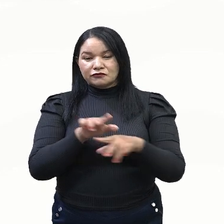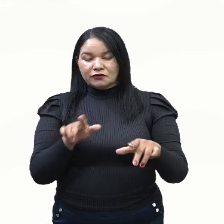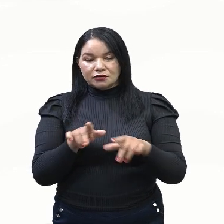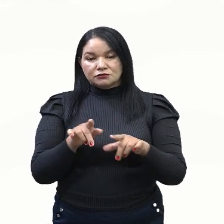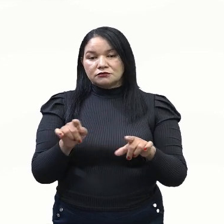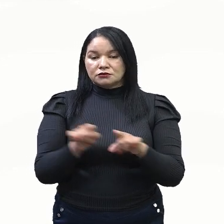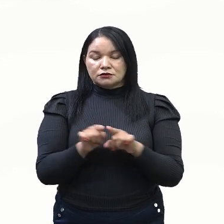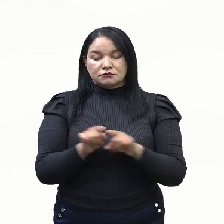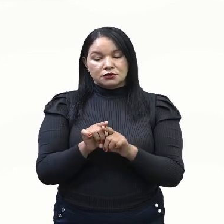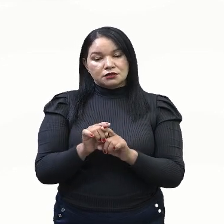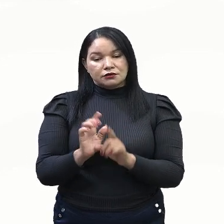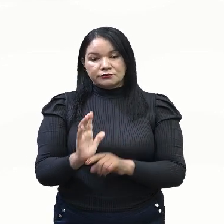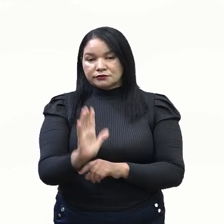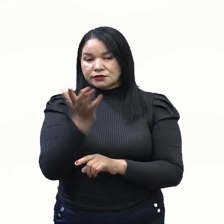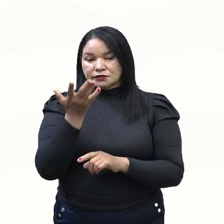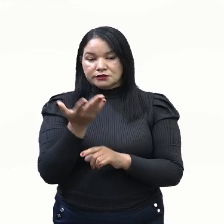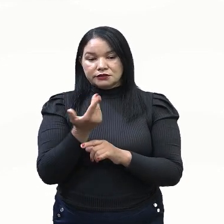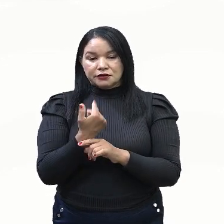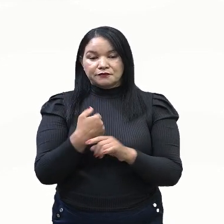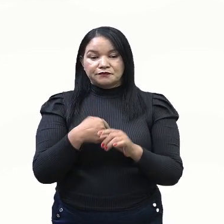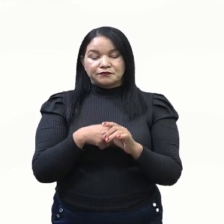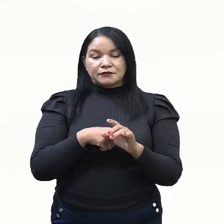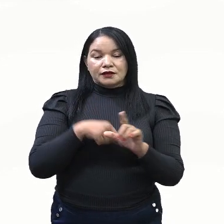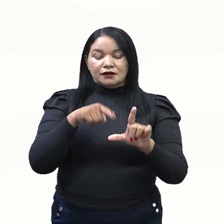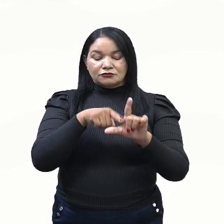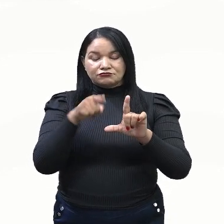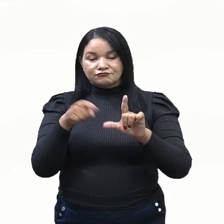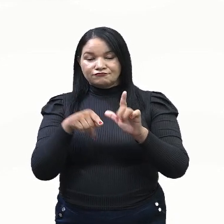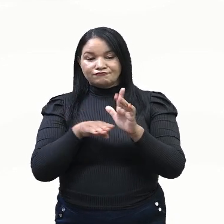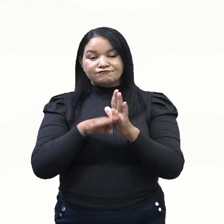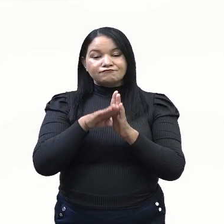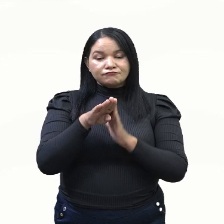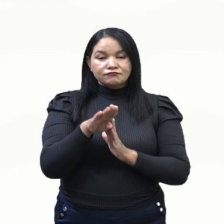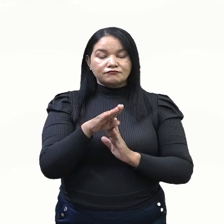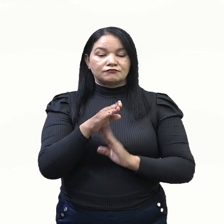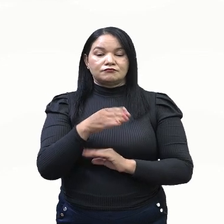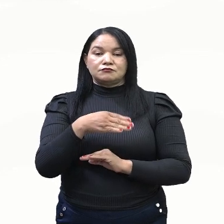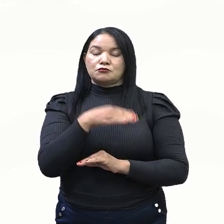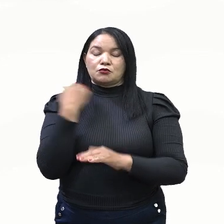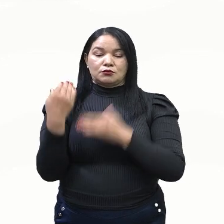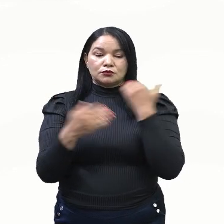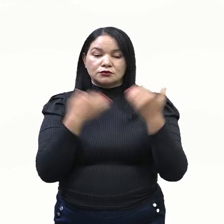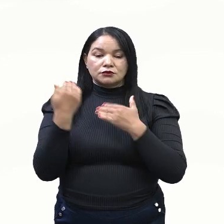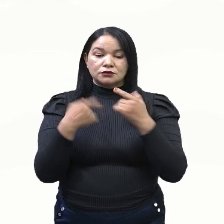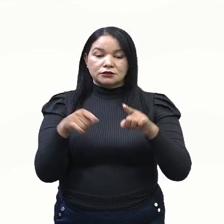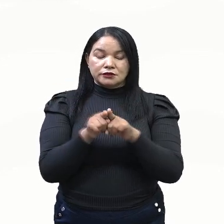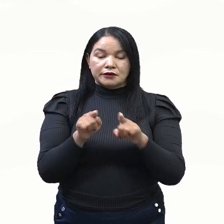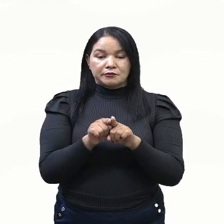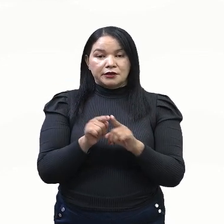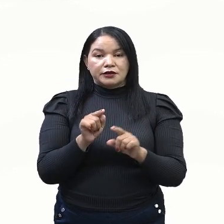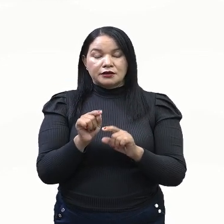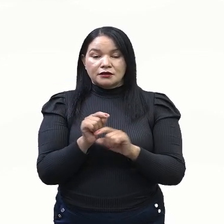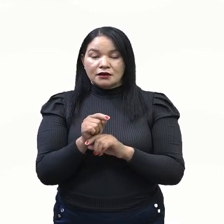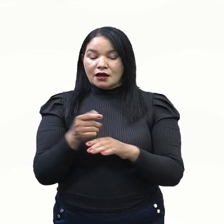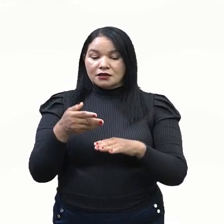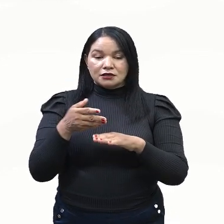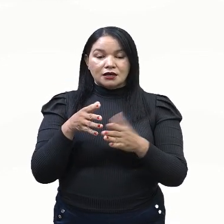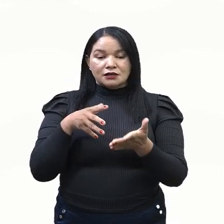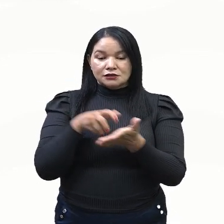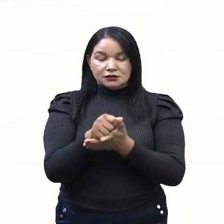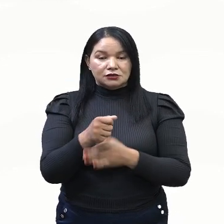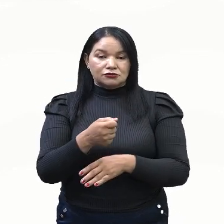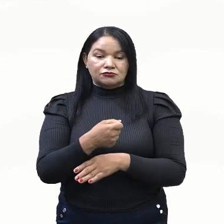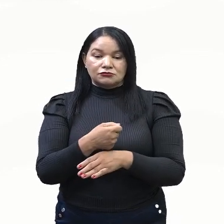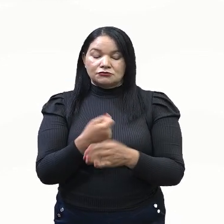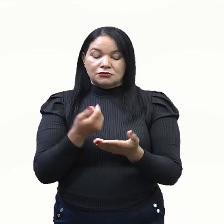quê? Altos índices de mortalidade, além também de eles não terem acesso à educação